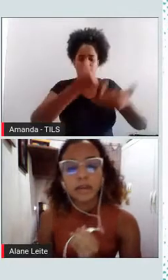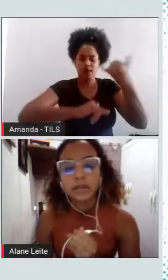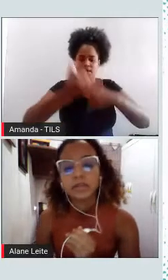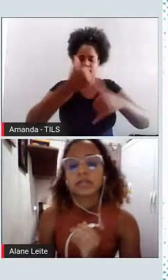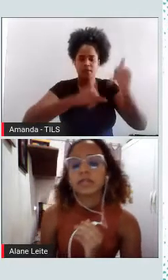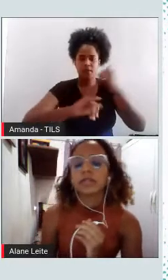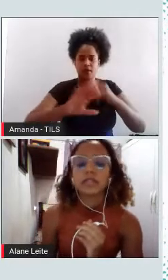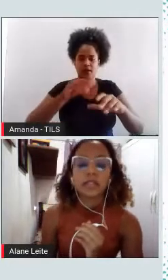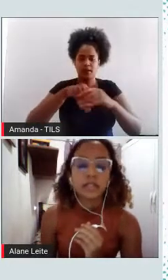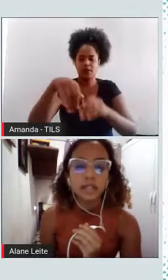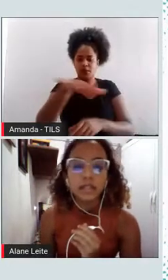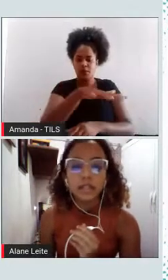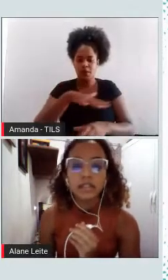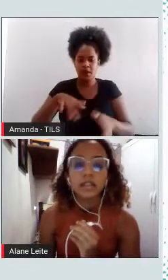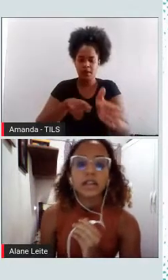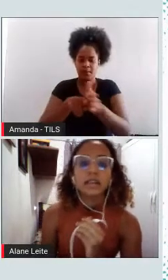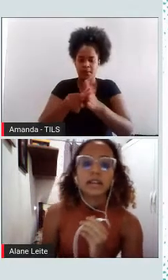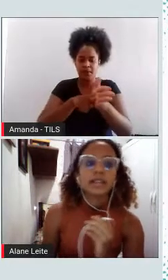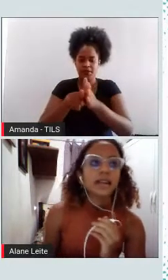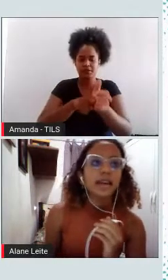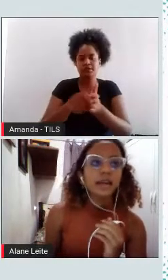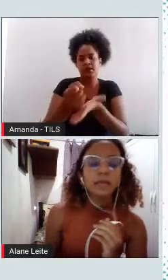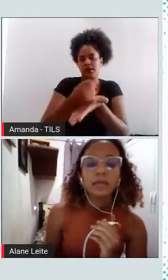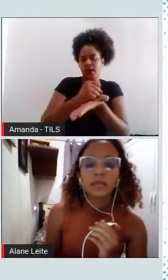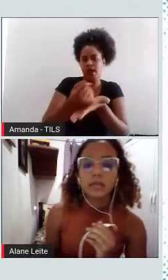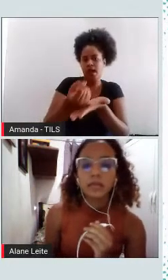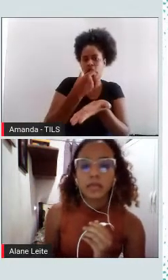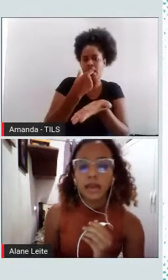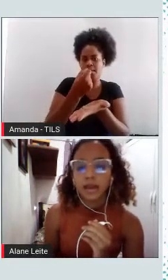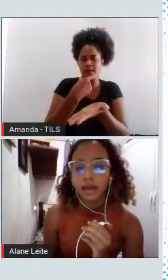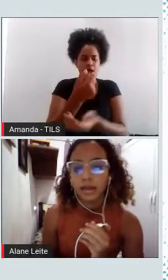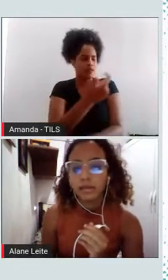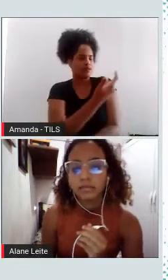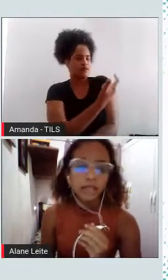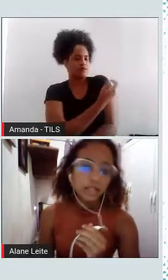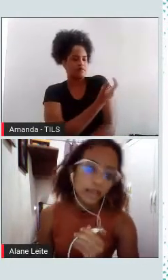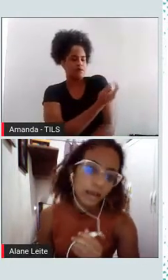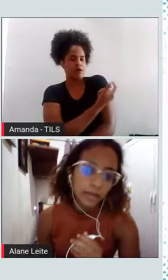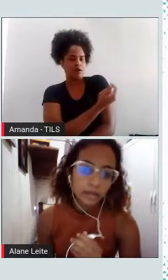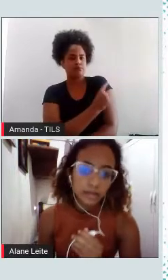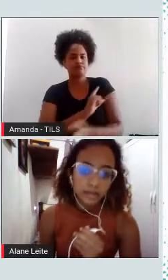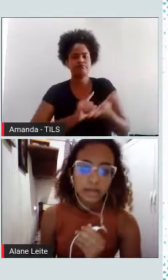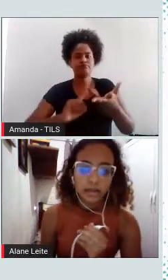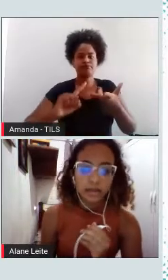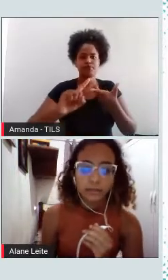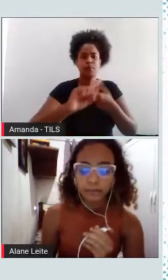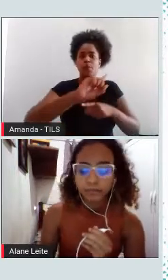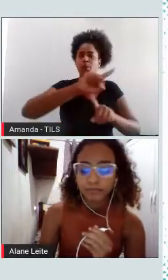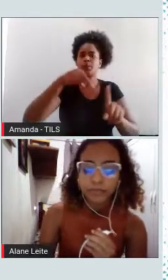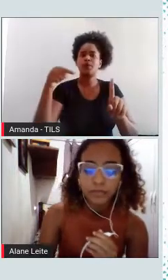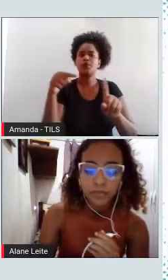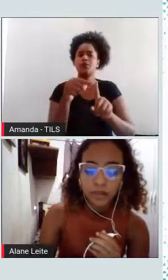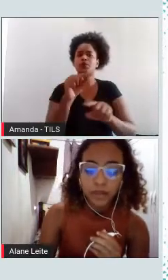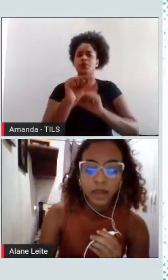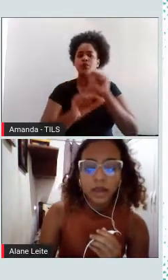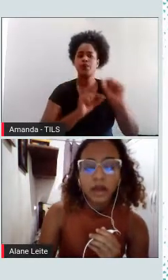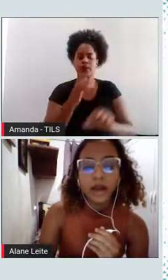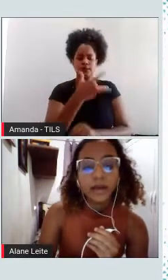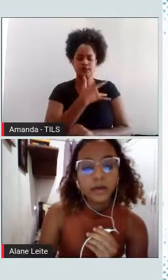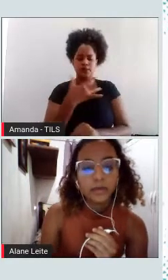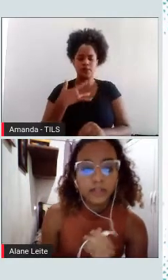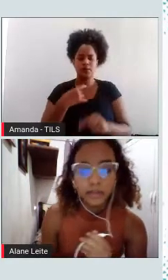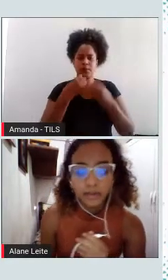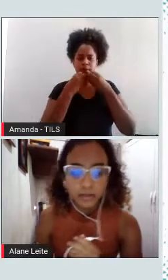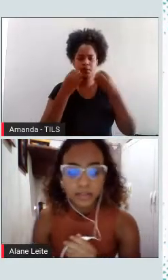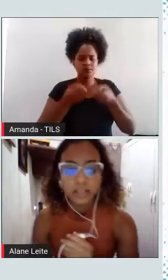novos fármacos, novas vacinas, trazer um bem-estar para a sociedade.